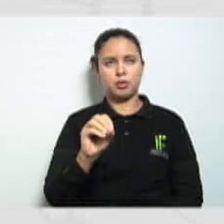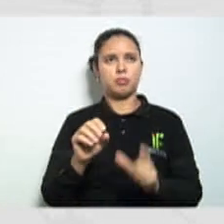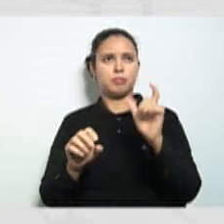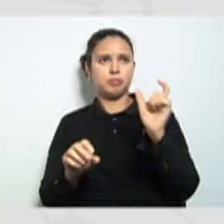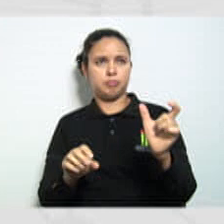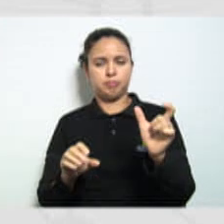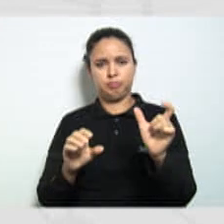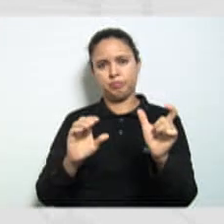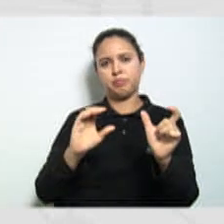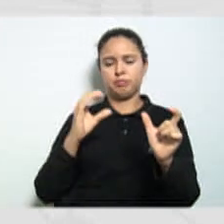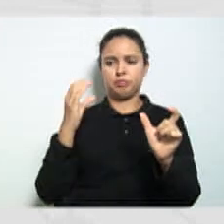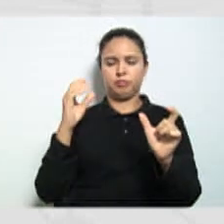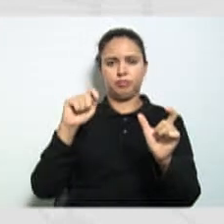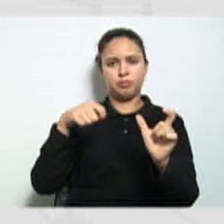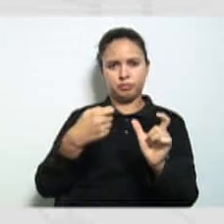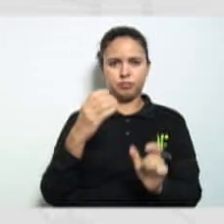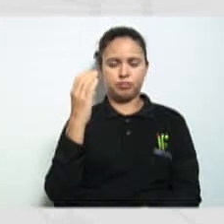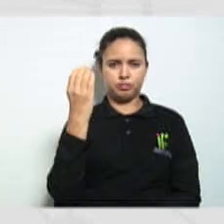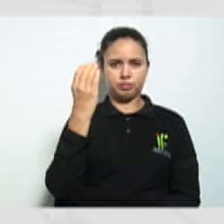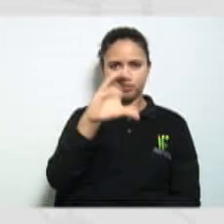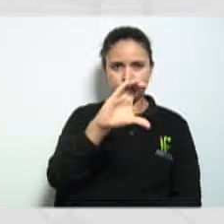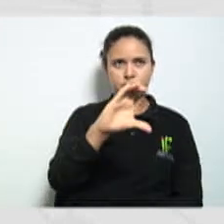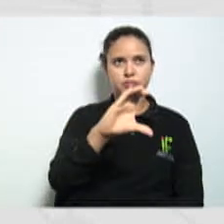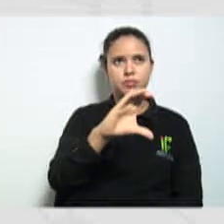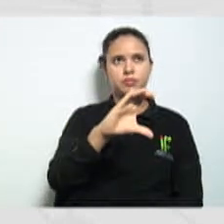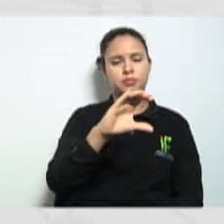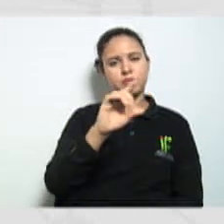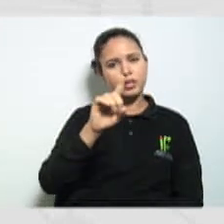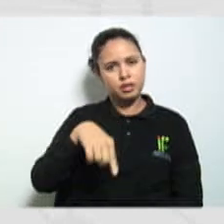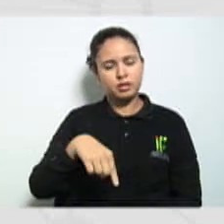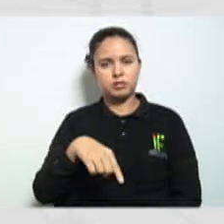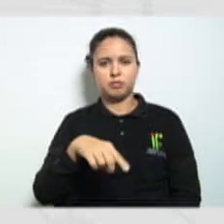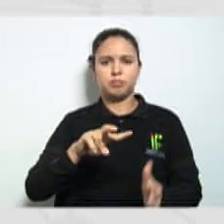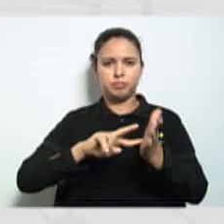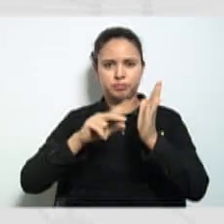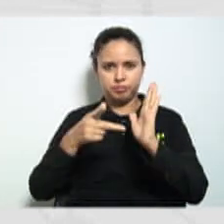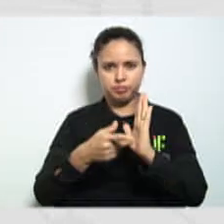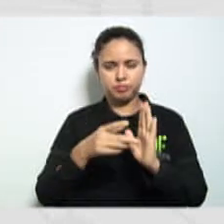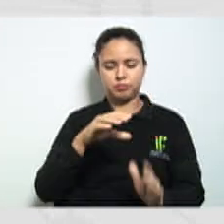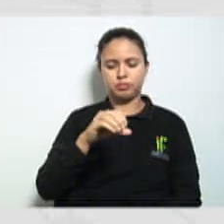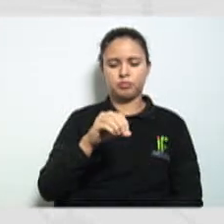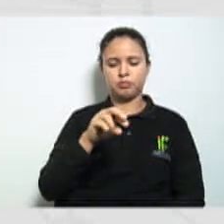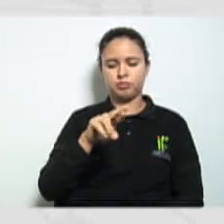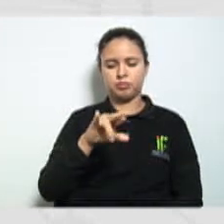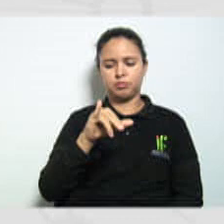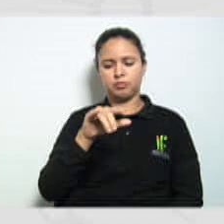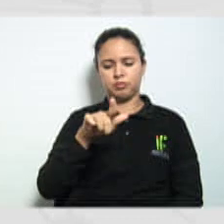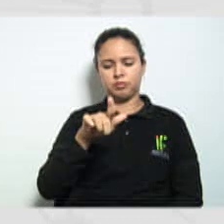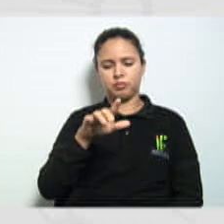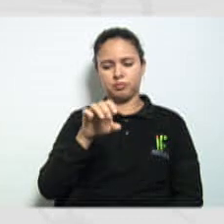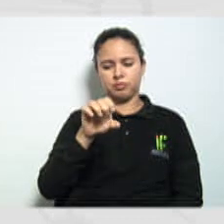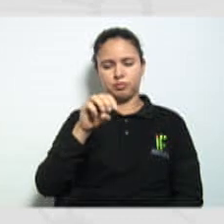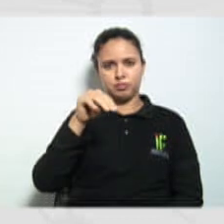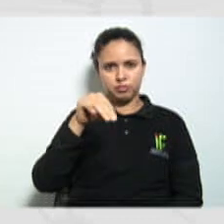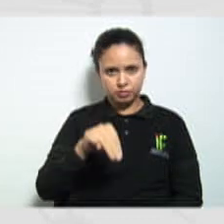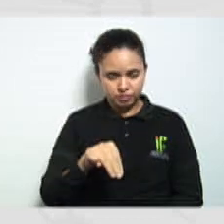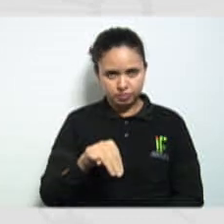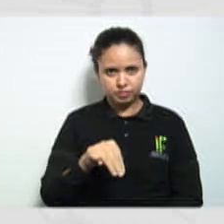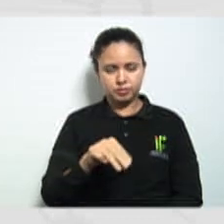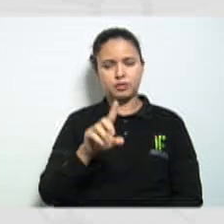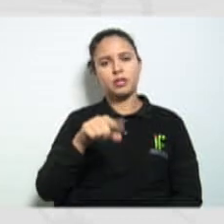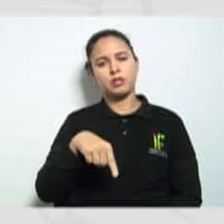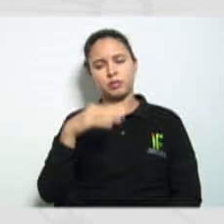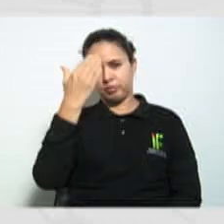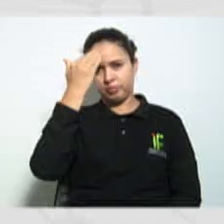crédito, façam aqui ó, um O de origem, porque vai ficar mais fácil para vocês compreenderem a estrutura